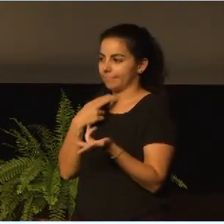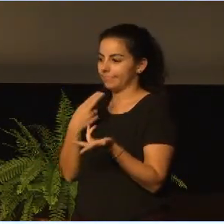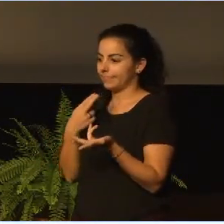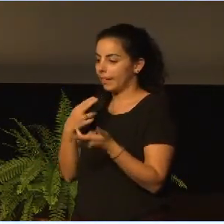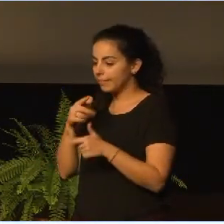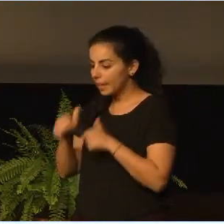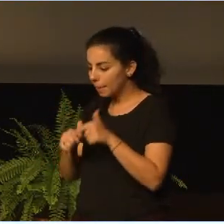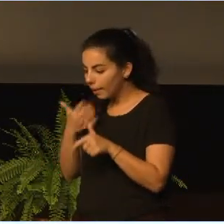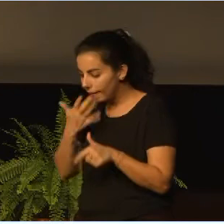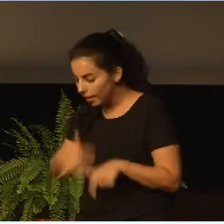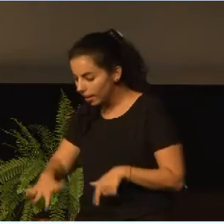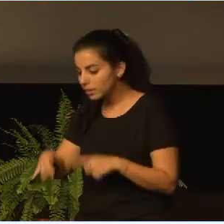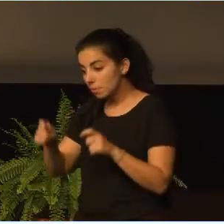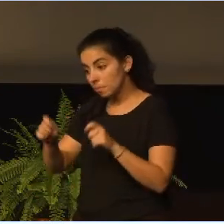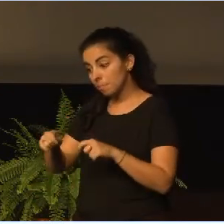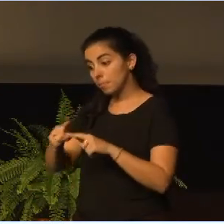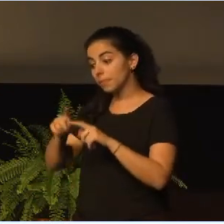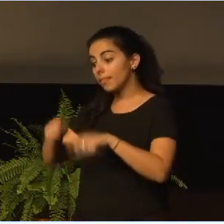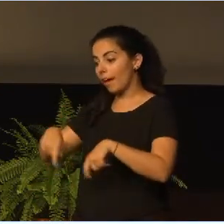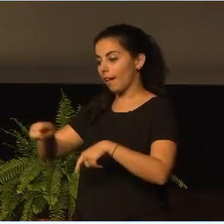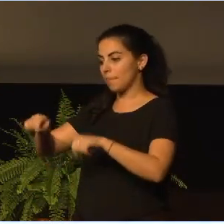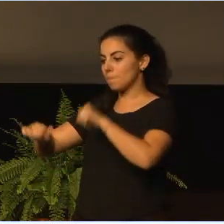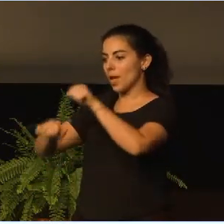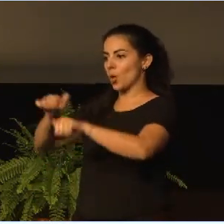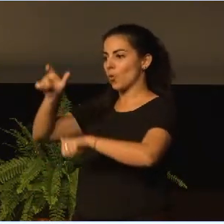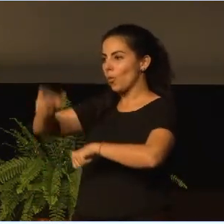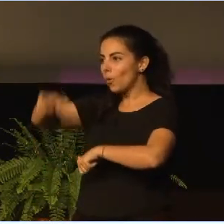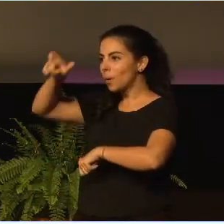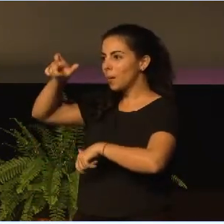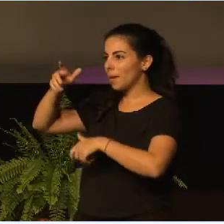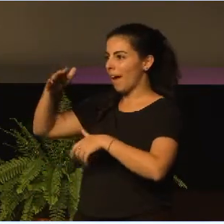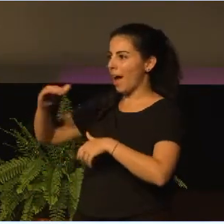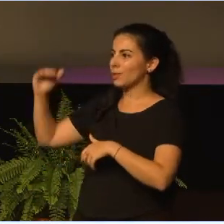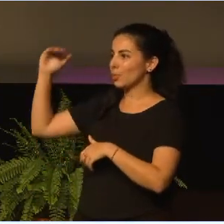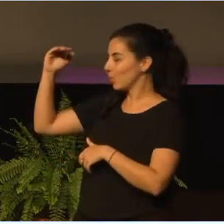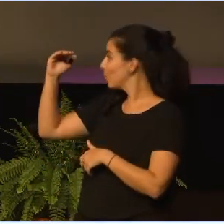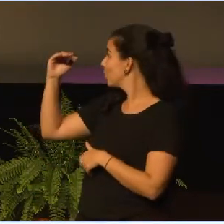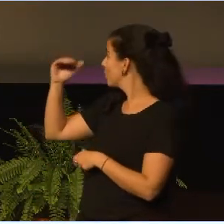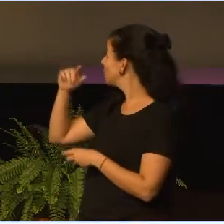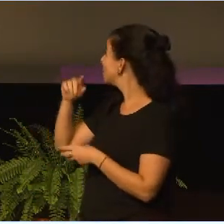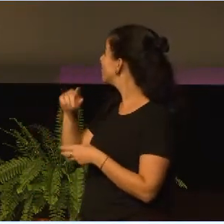um propósito. São 2 projetos do coração. E para encerrar...